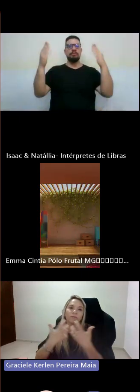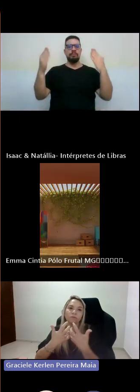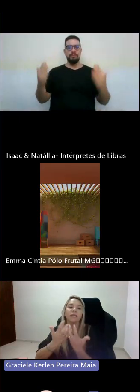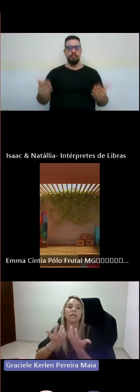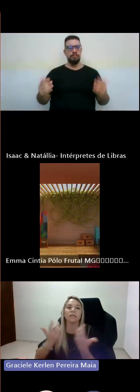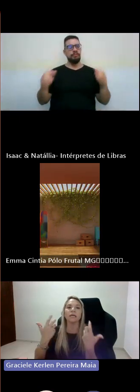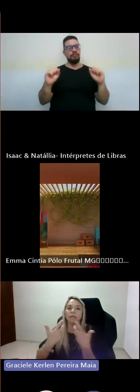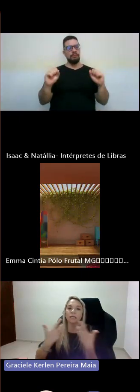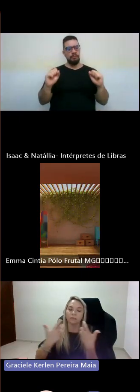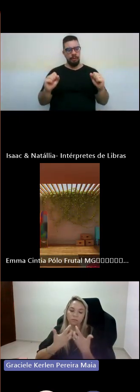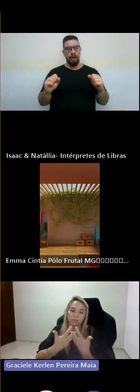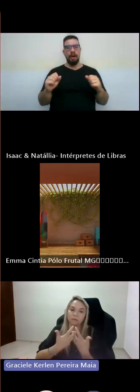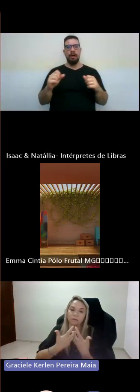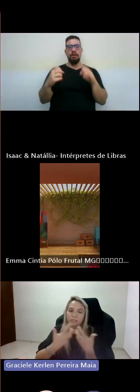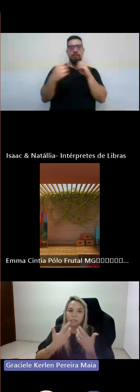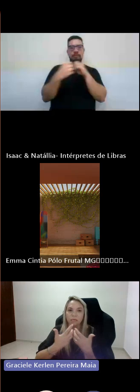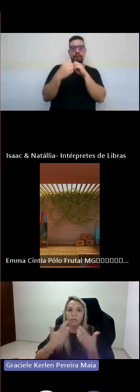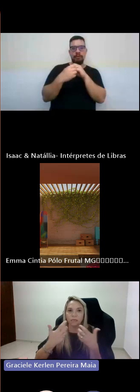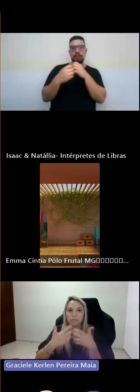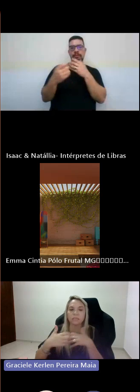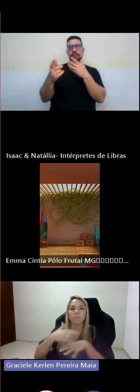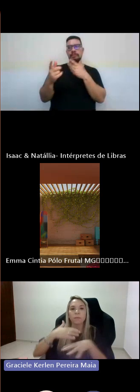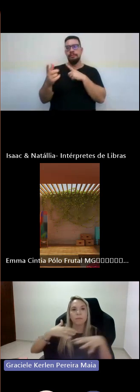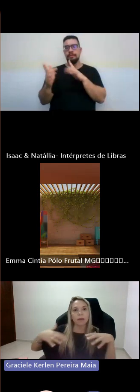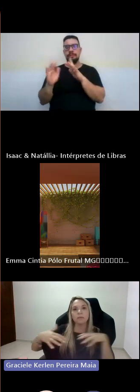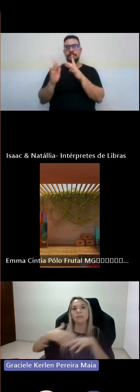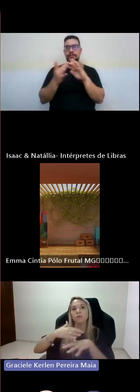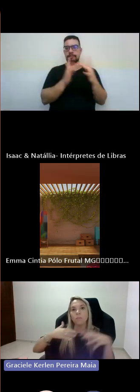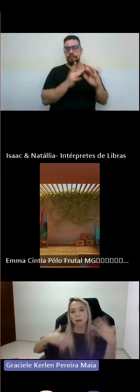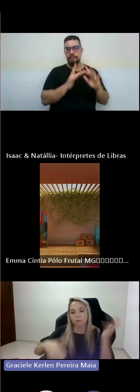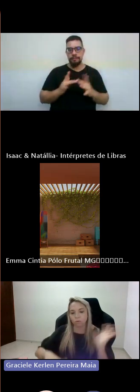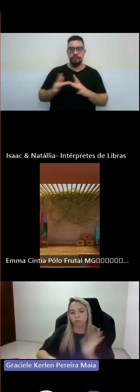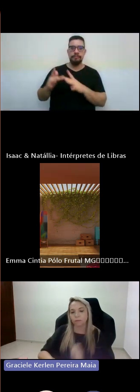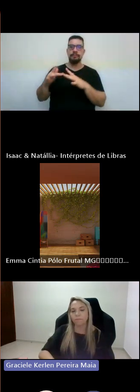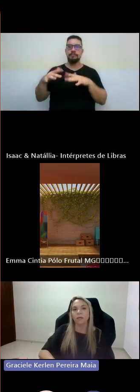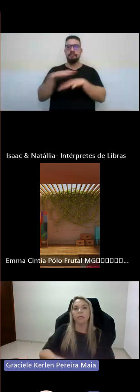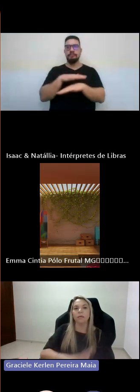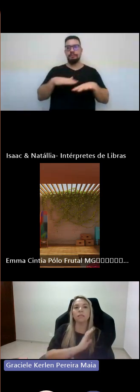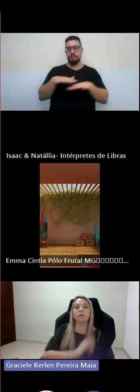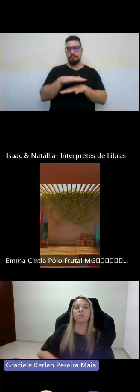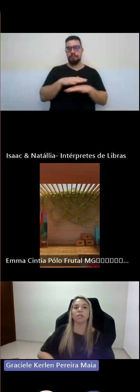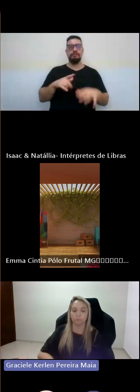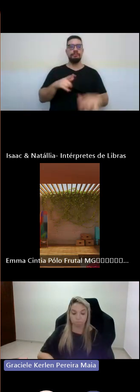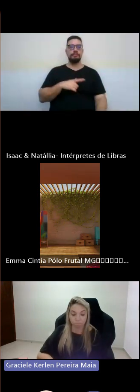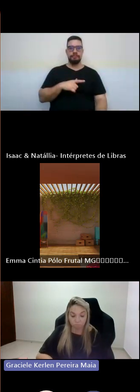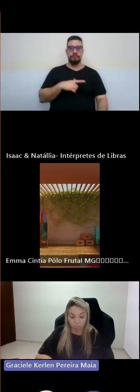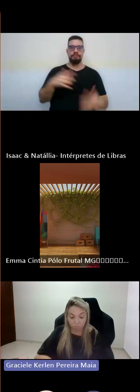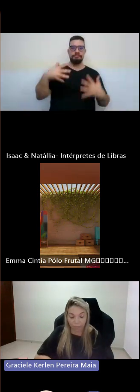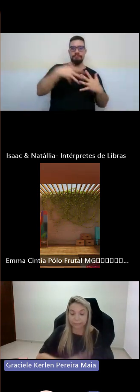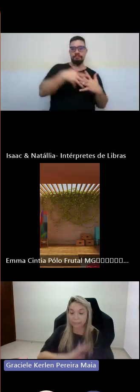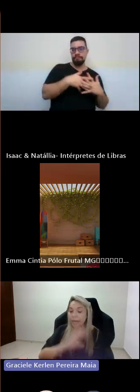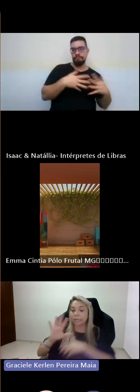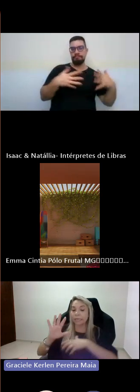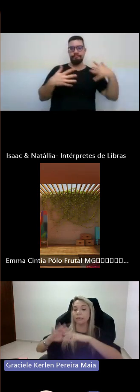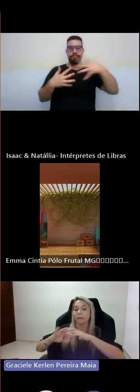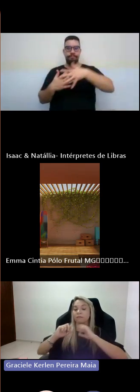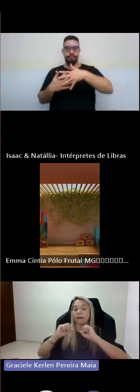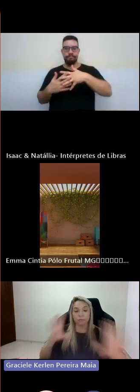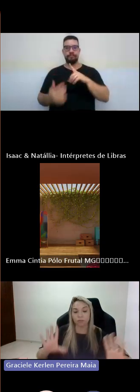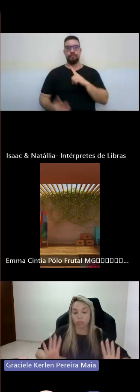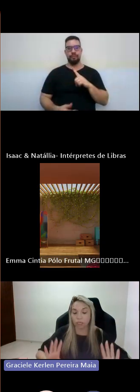línguas de fronteira, né? São línguas que estão permeando aí uma a outra. Então, gente, até